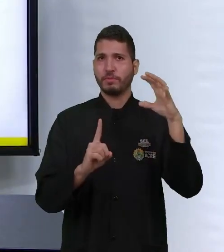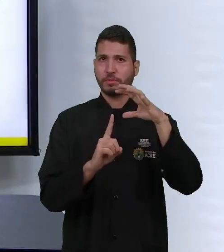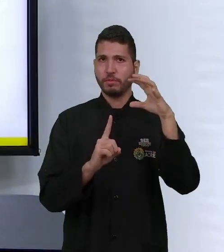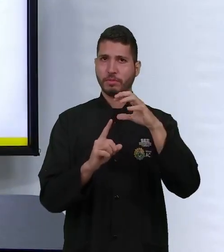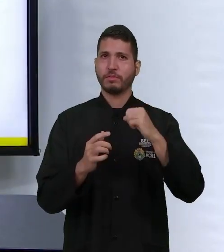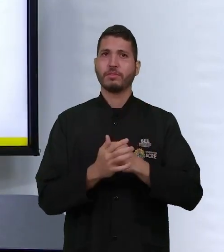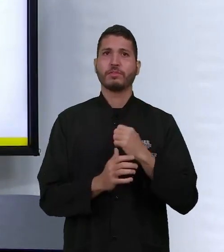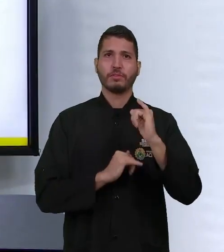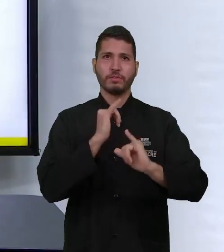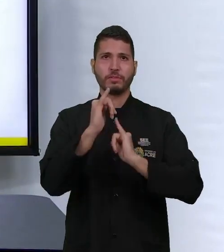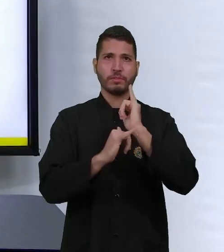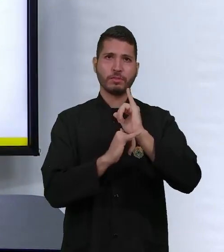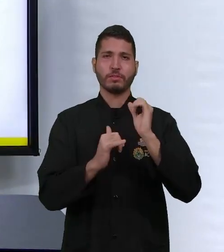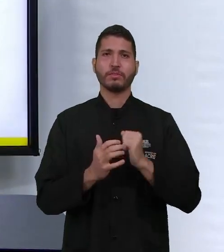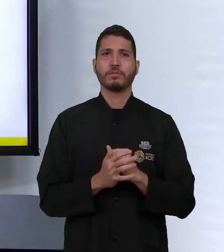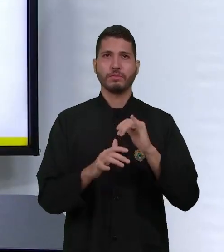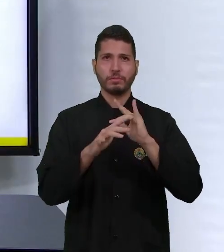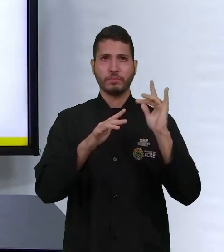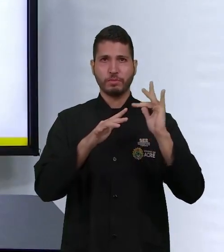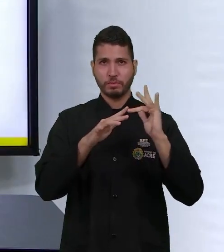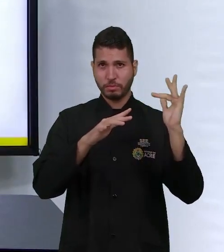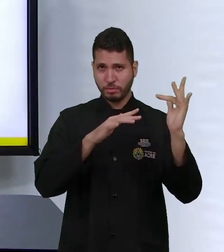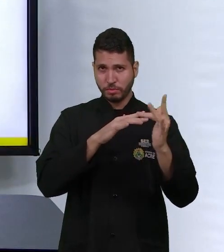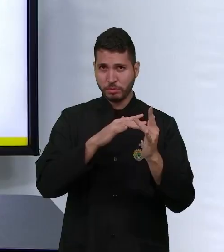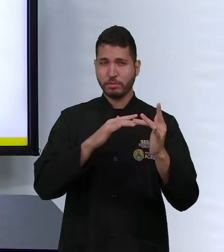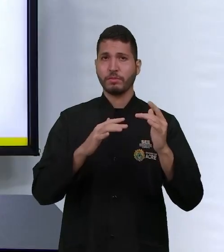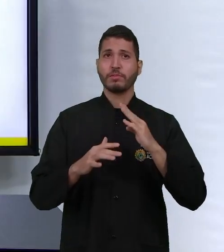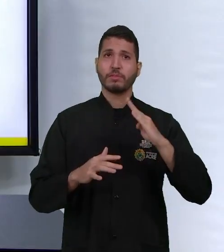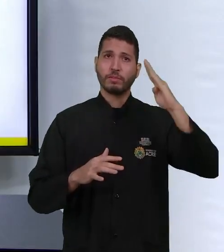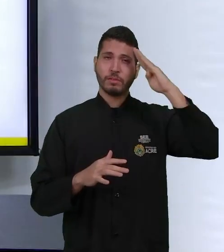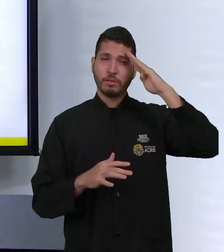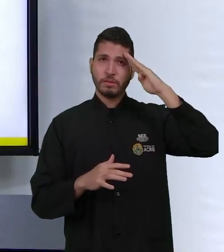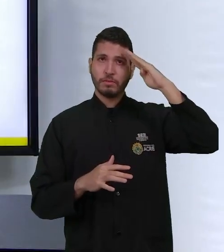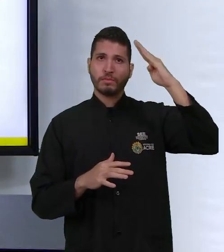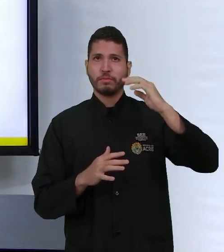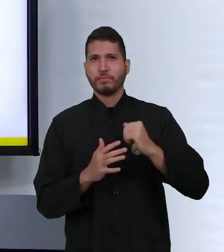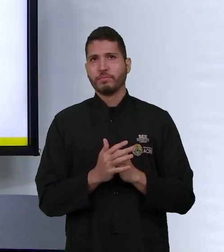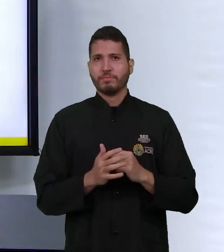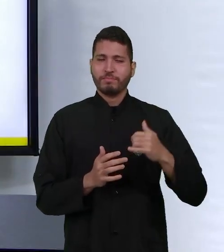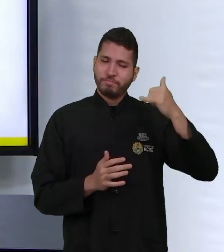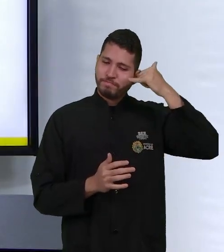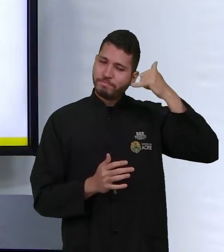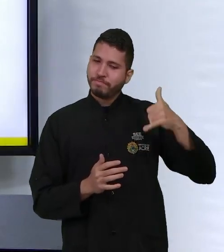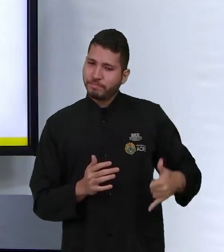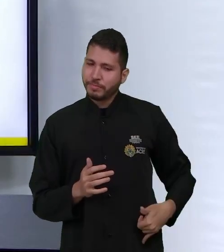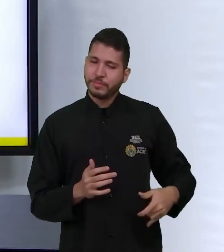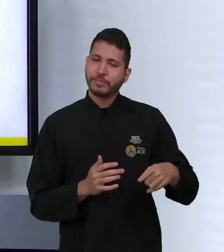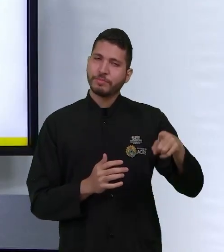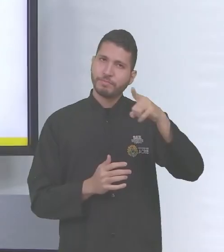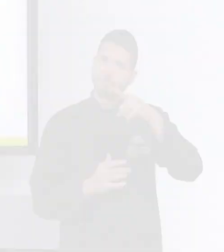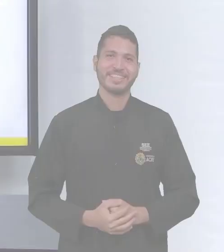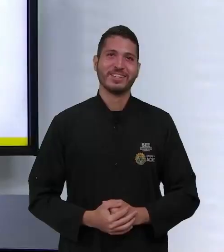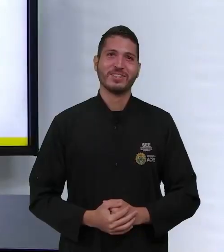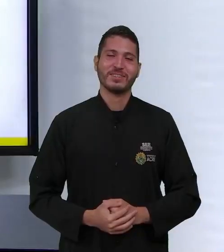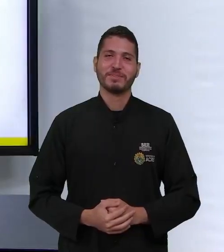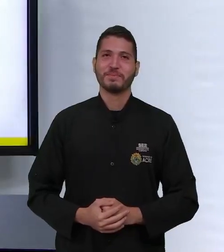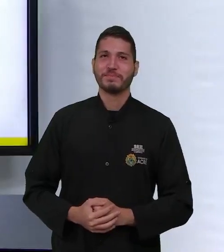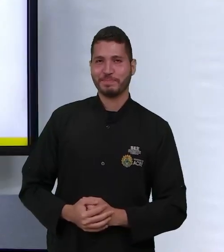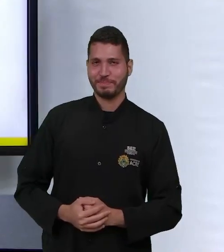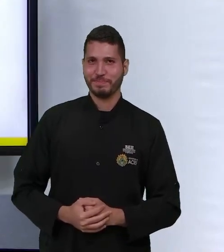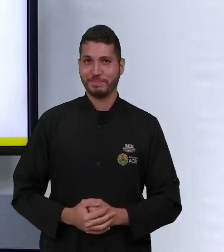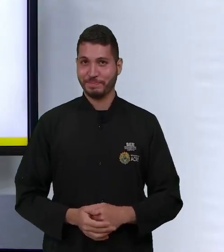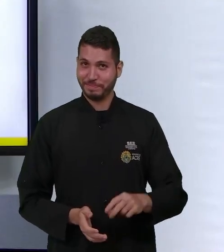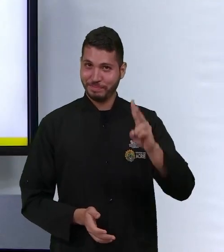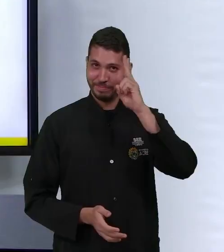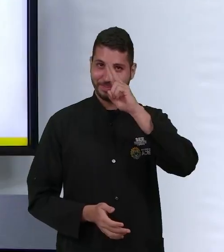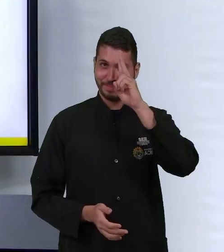pela internet, pelas redes sociais, principalmente através de um aparelhinho que todo mundo tem no bolso, o celular. Lembre-se,